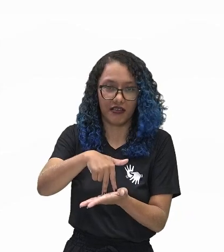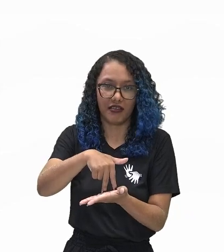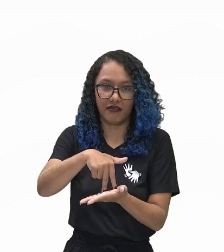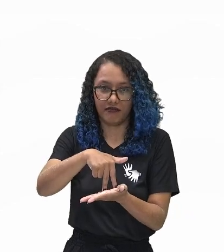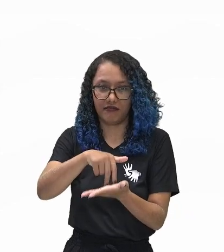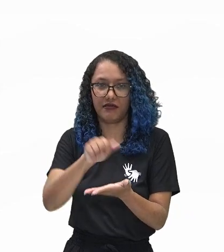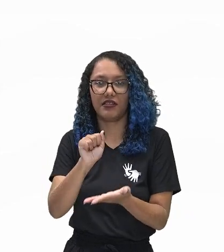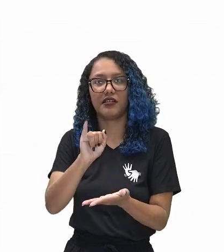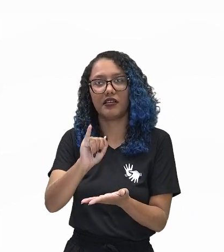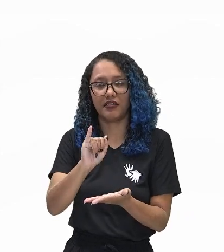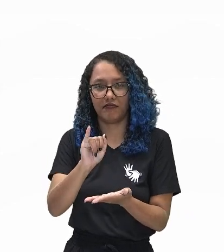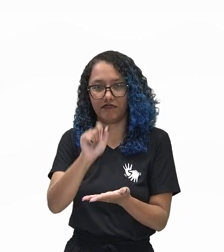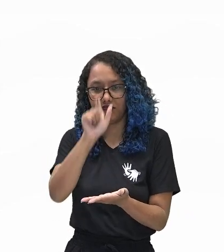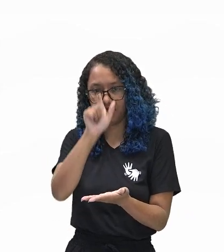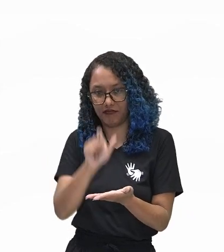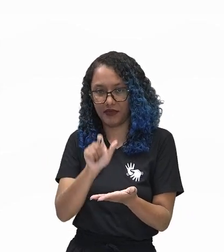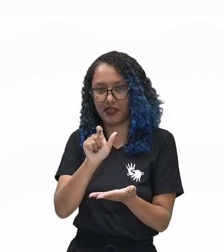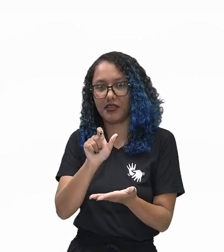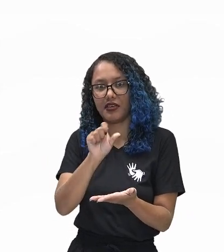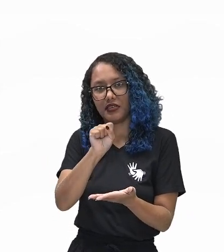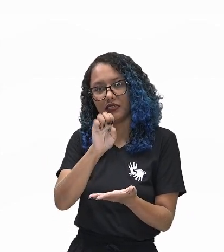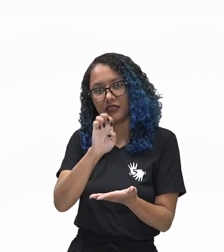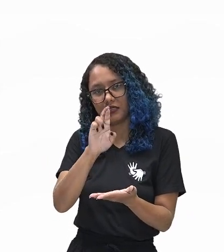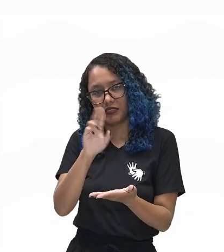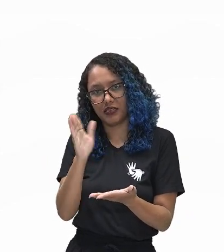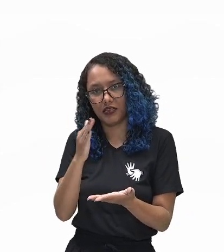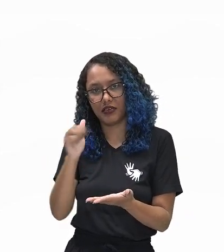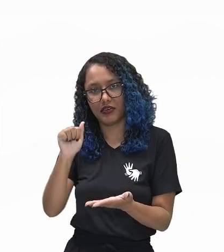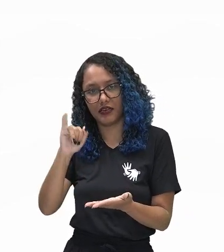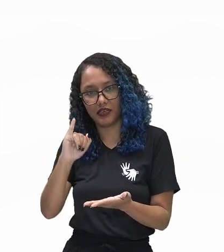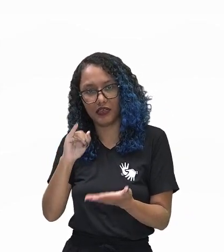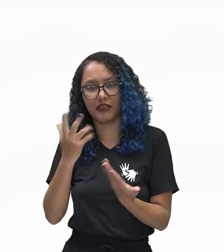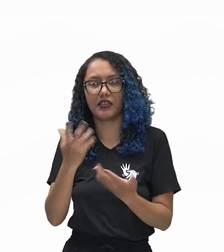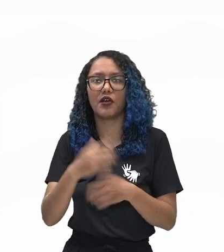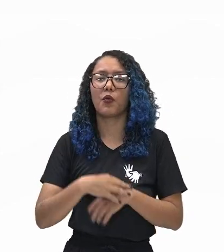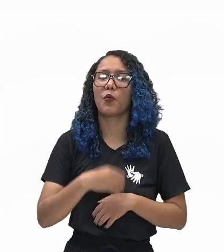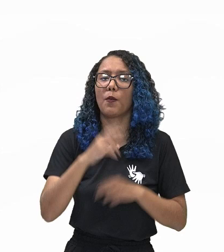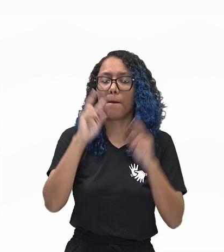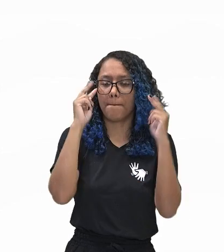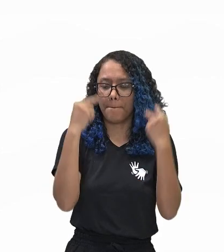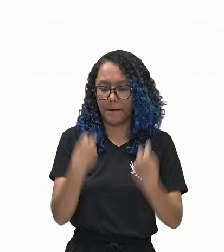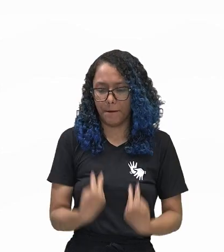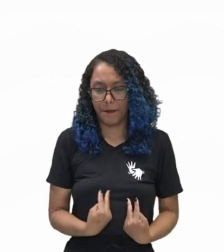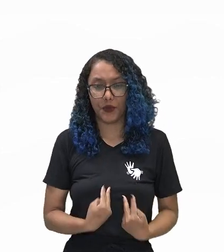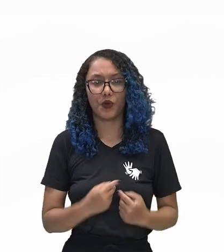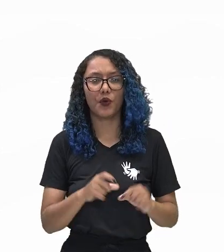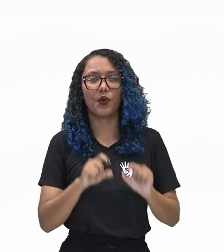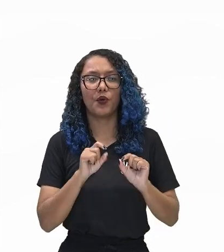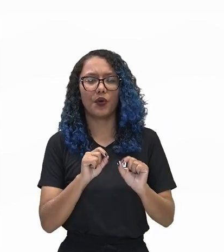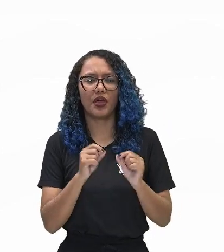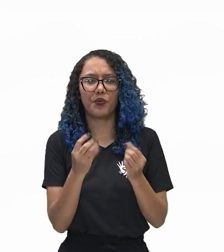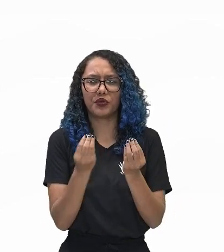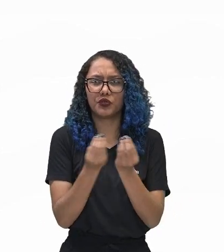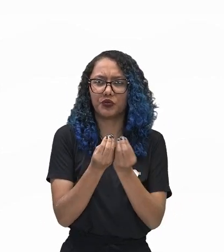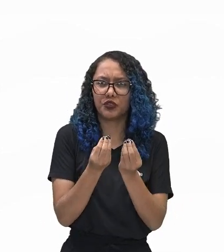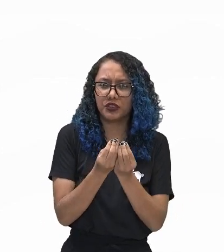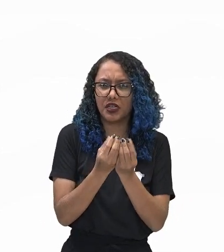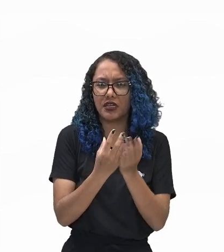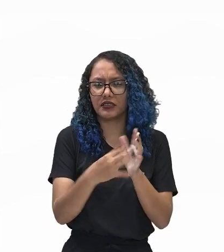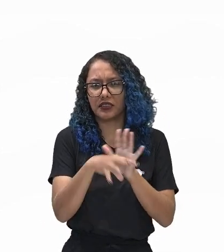o que é? O homem, ele não é um ser abstrato. O homem não é uma substância, mas é